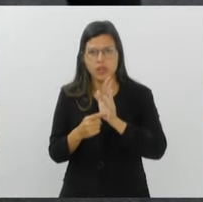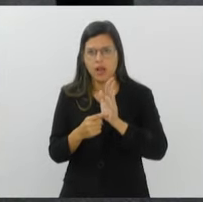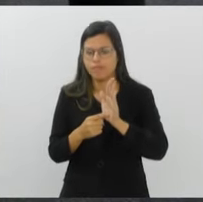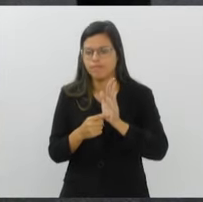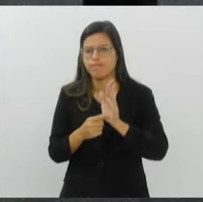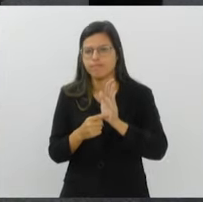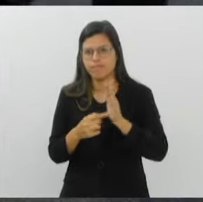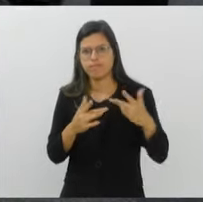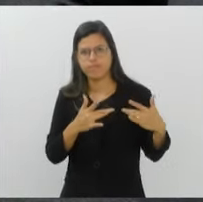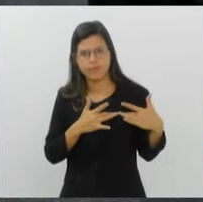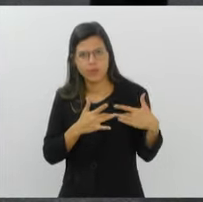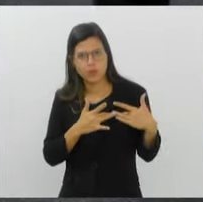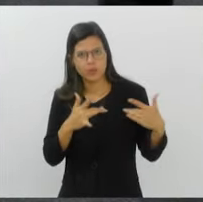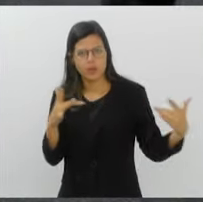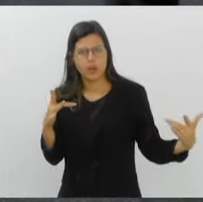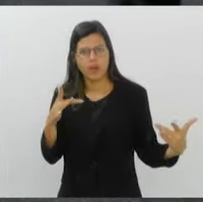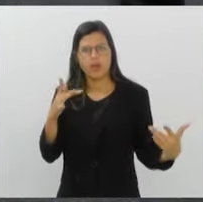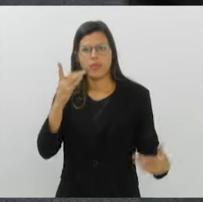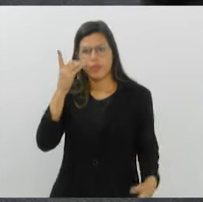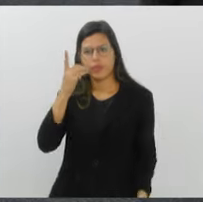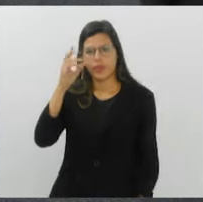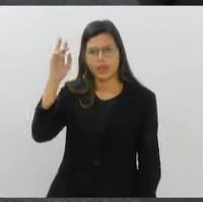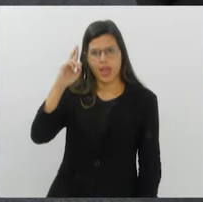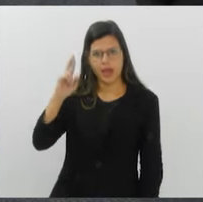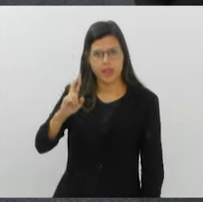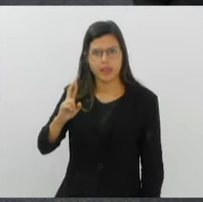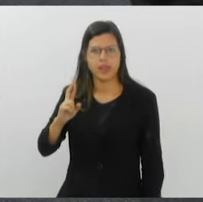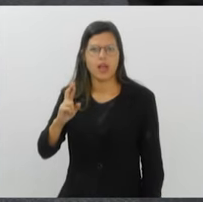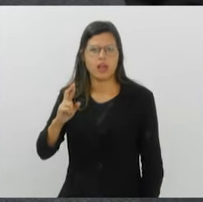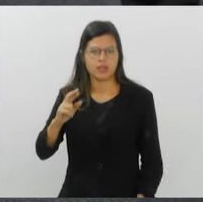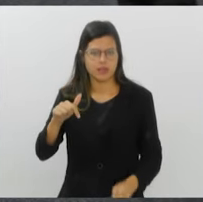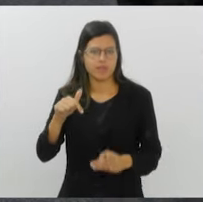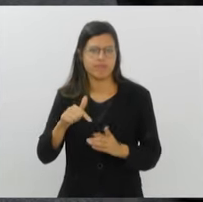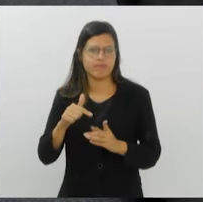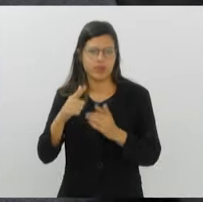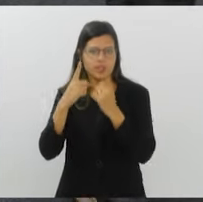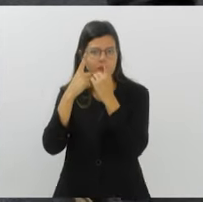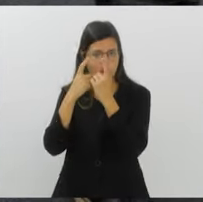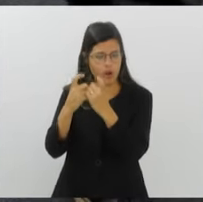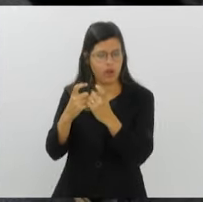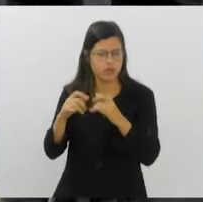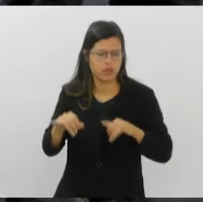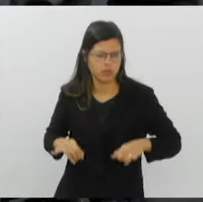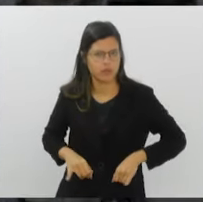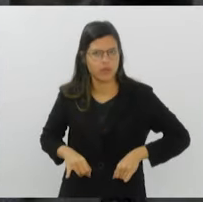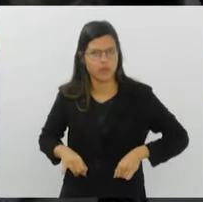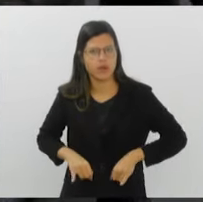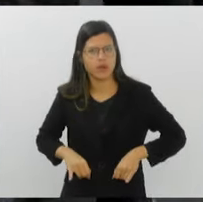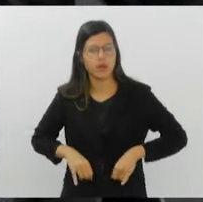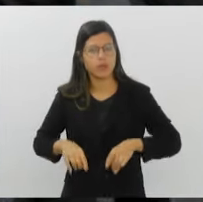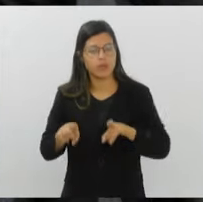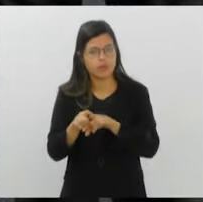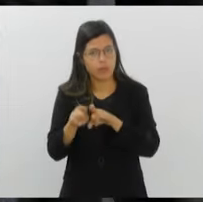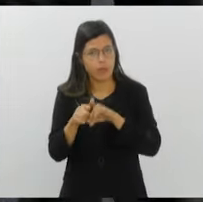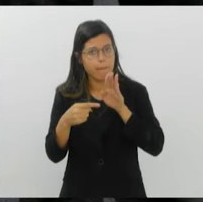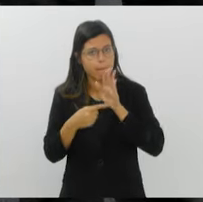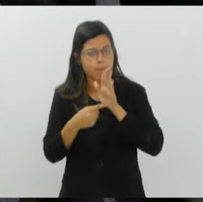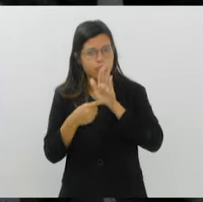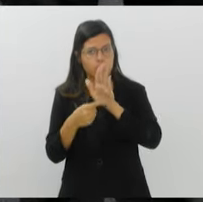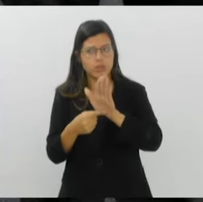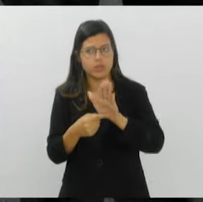minha solidariedade à deputada Renata Souza pela agressão sofrida. Quero também aqui manifestar a